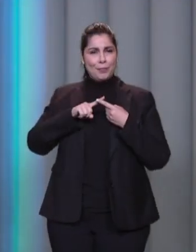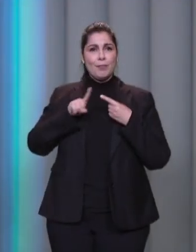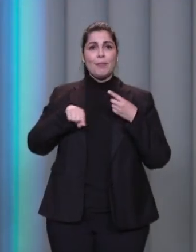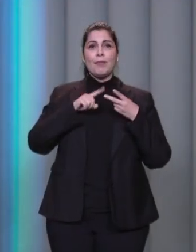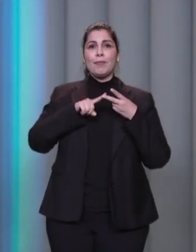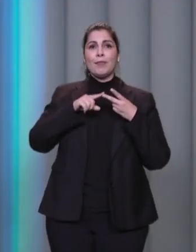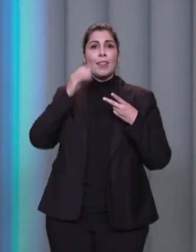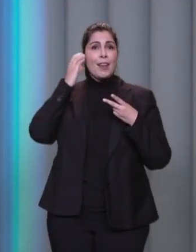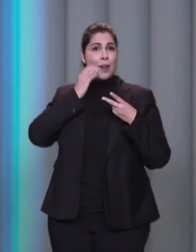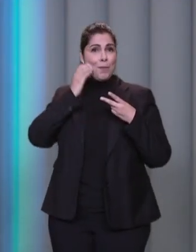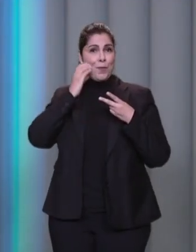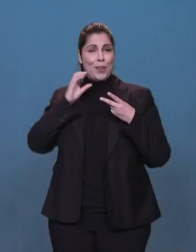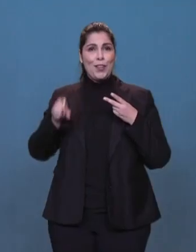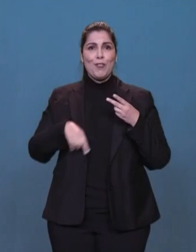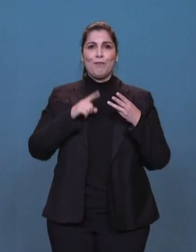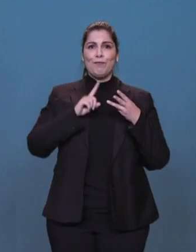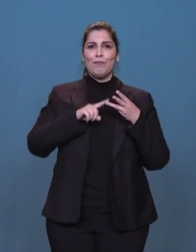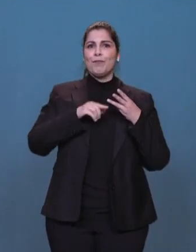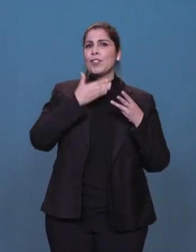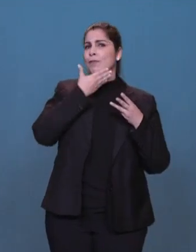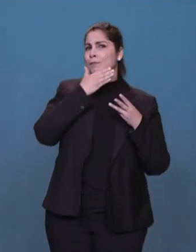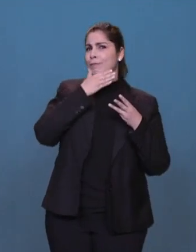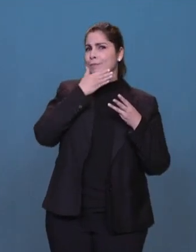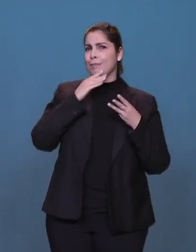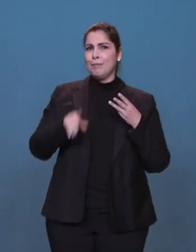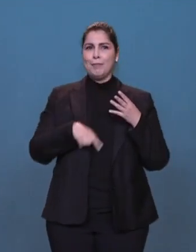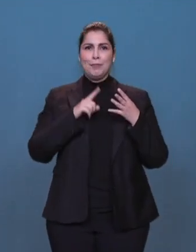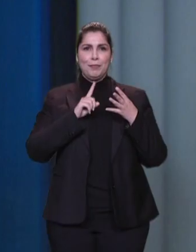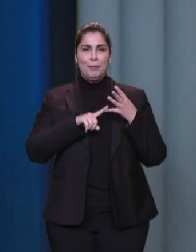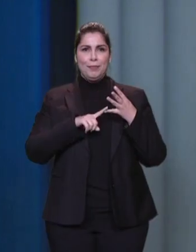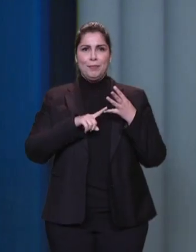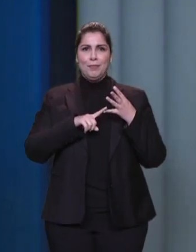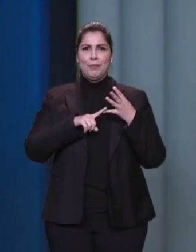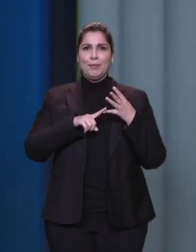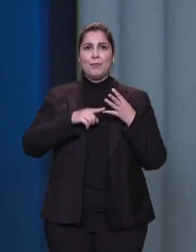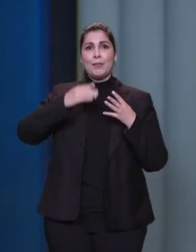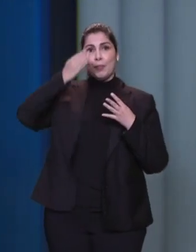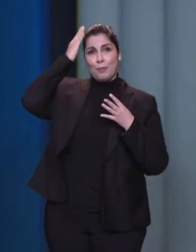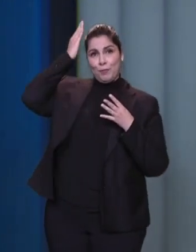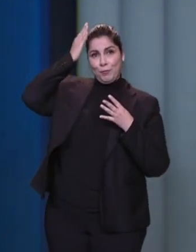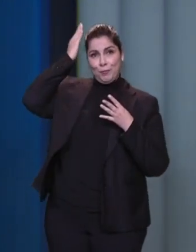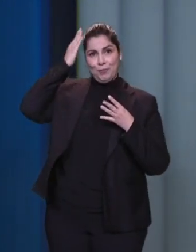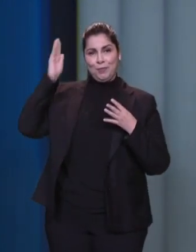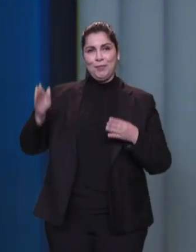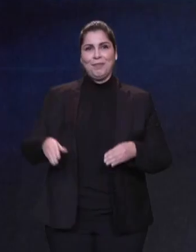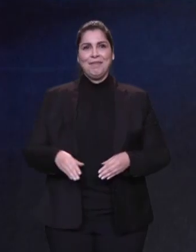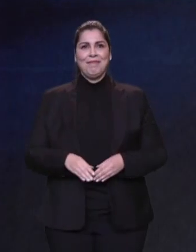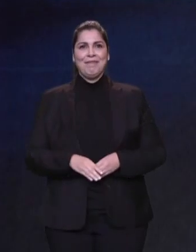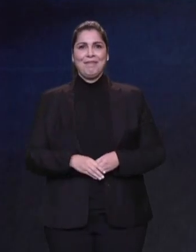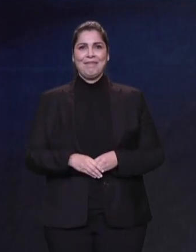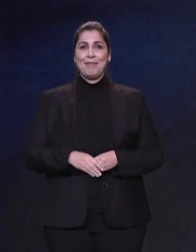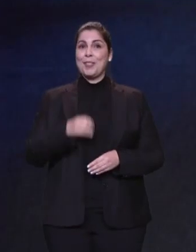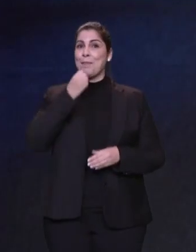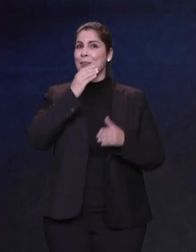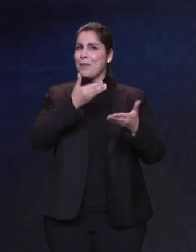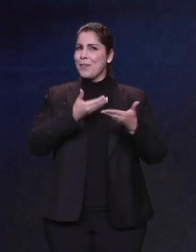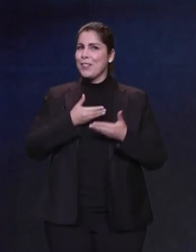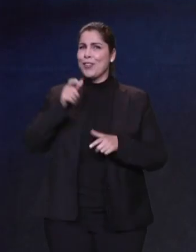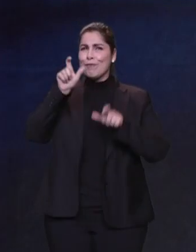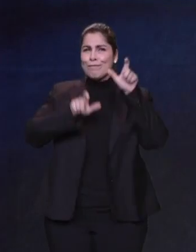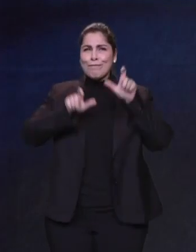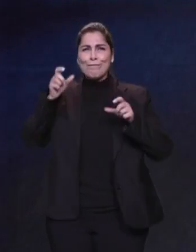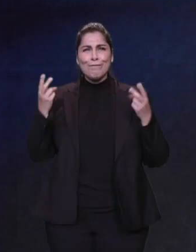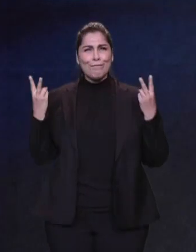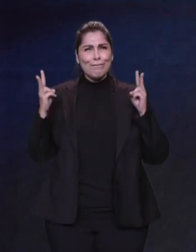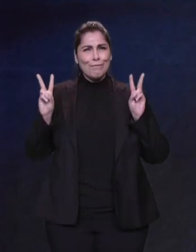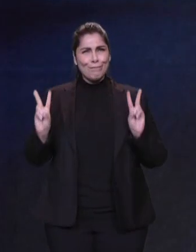do PL, Paulo Ganimi, do Novo, e Rodrigo Neves, do PDT. Boa noite, candidatos. Nós agradecemos muitíssimo